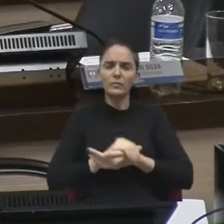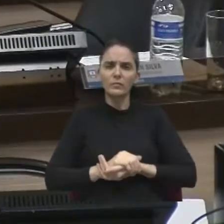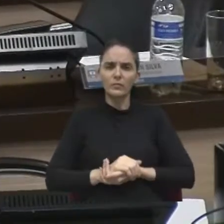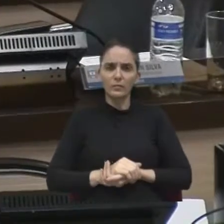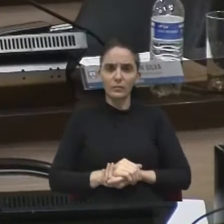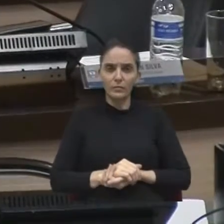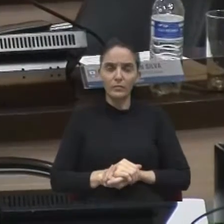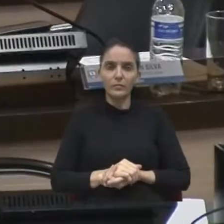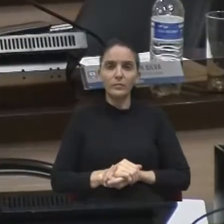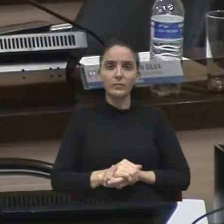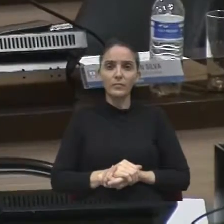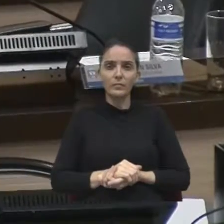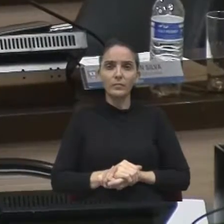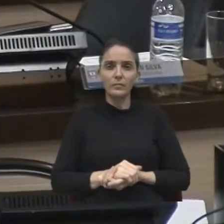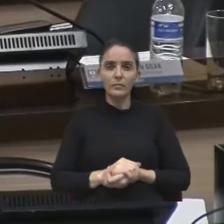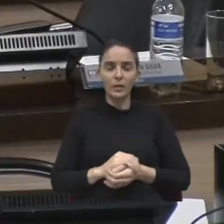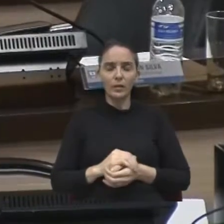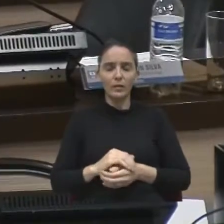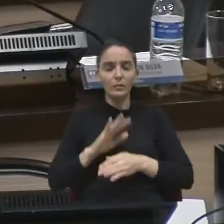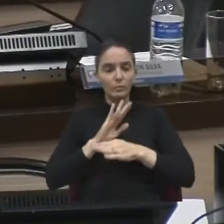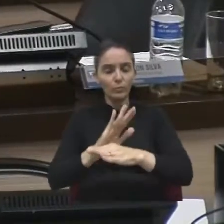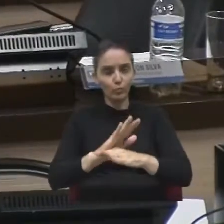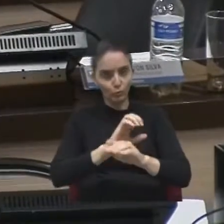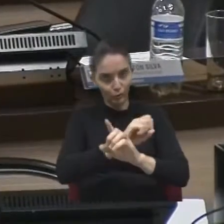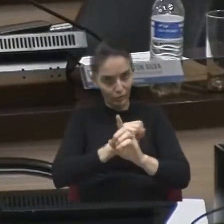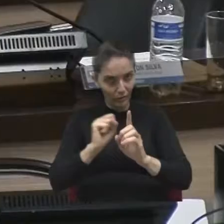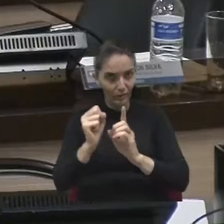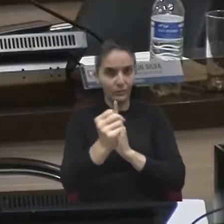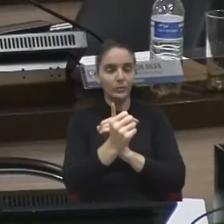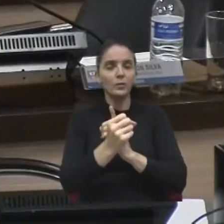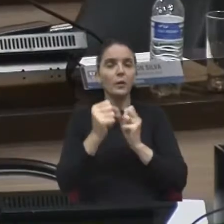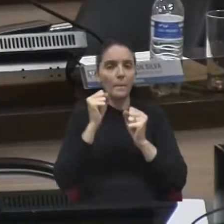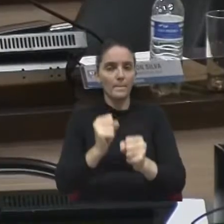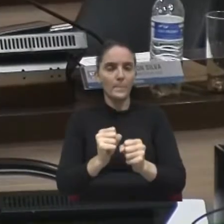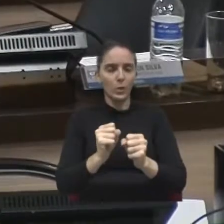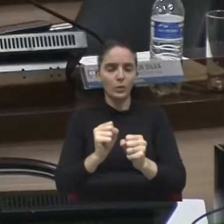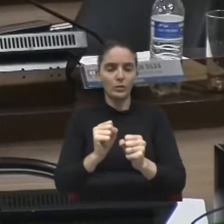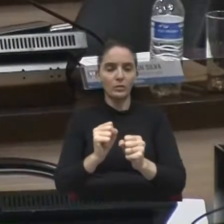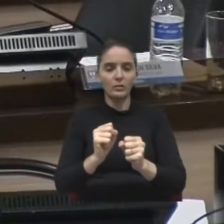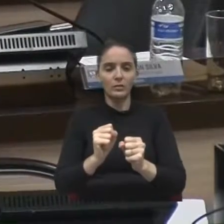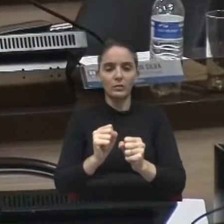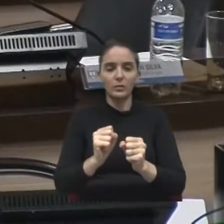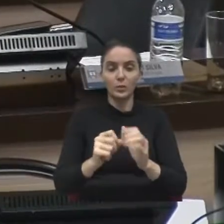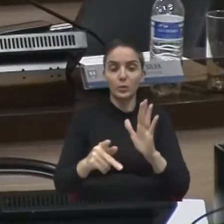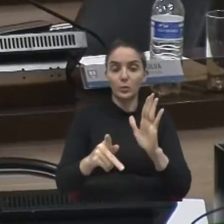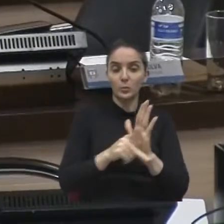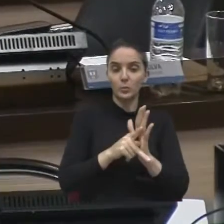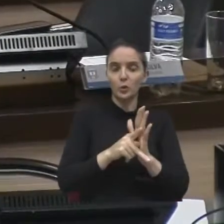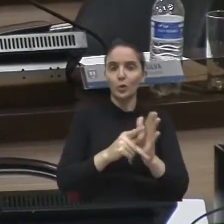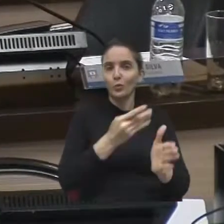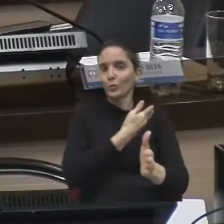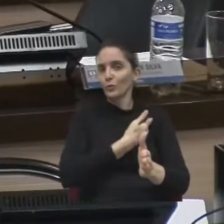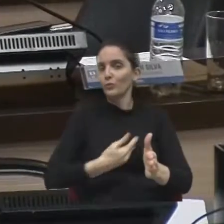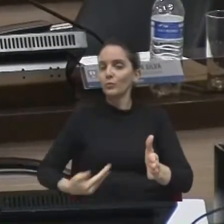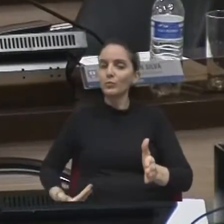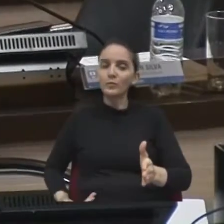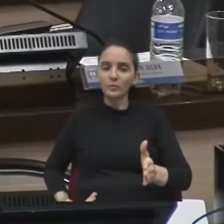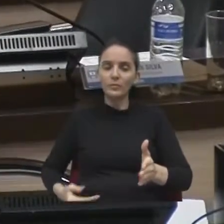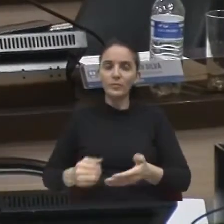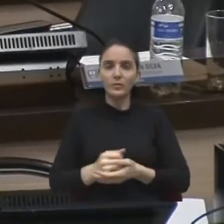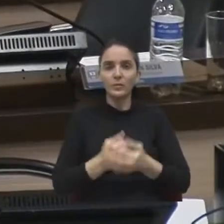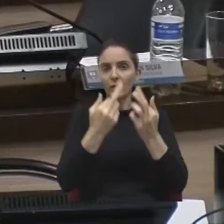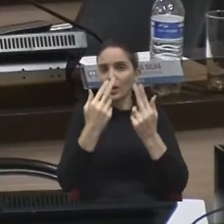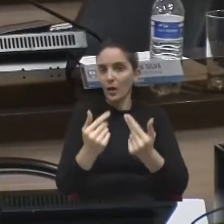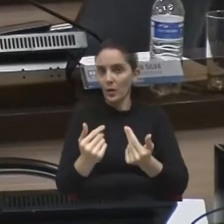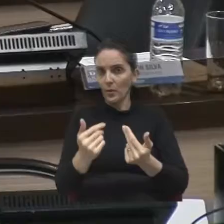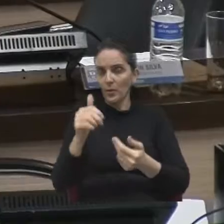desinteressadamente à coletividade, podem ser declaradas de utilidade pública. Entre os requisitos aqui cumpridos pela TIGEL está o trabalho dos